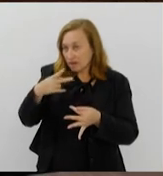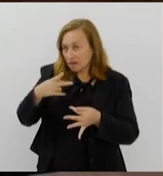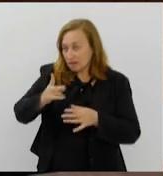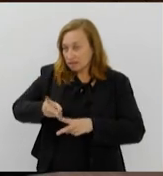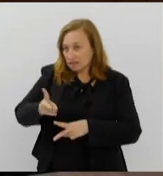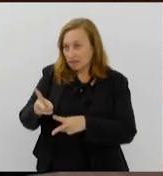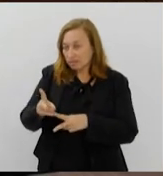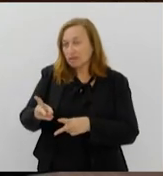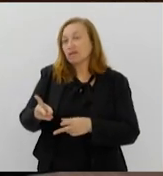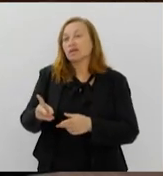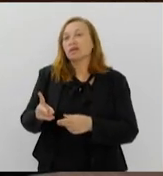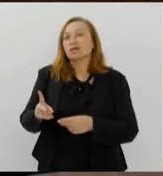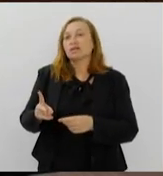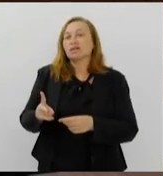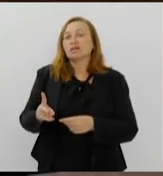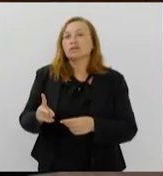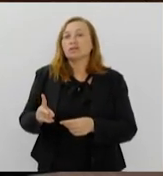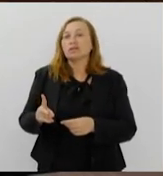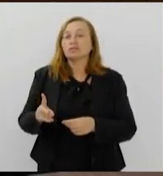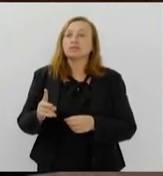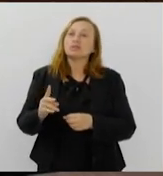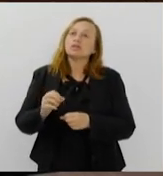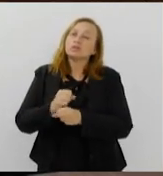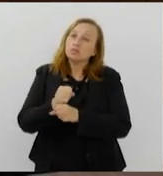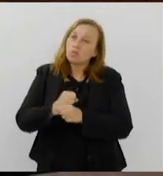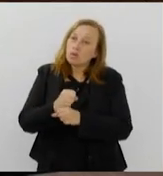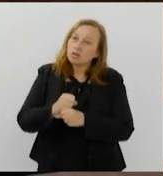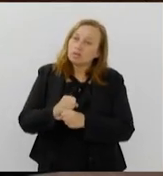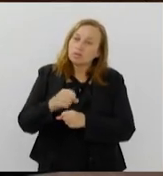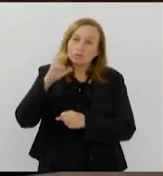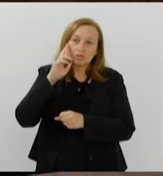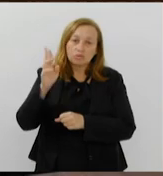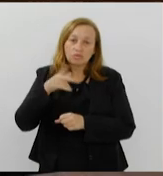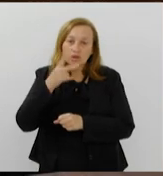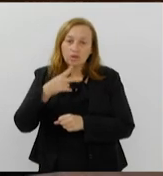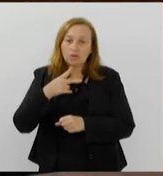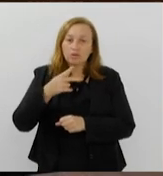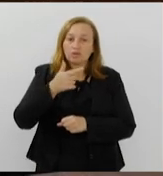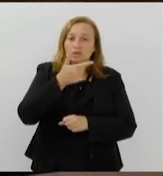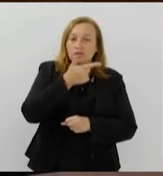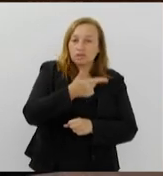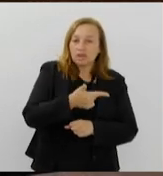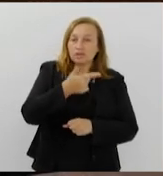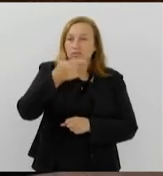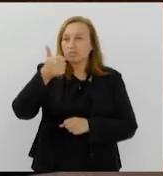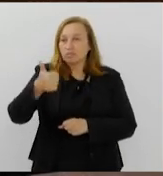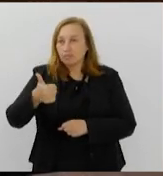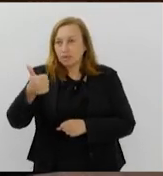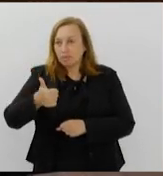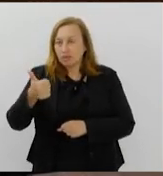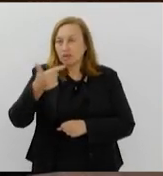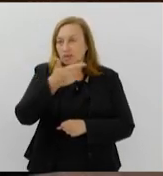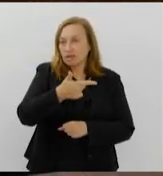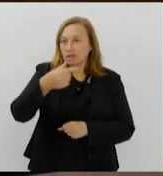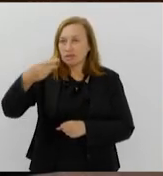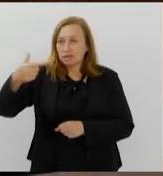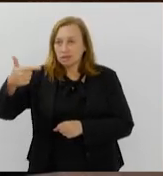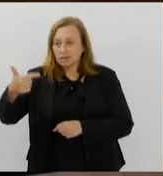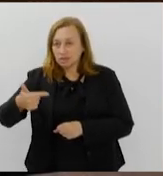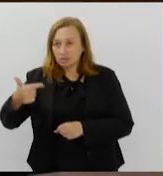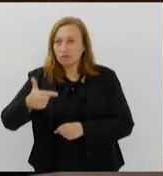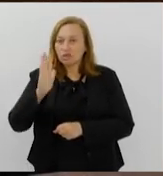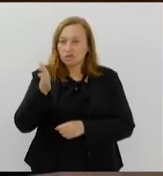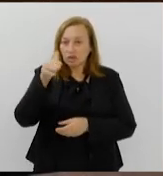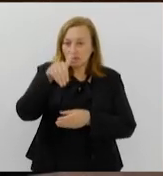incomodar a Vossa Excelência, no ano que o senhor já votou, no 11º, no 12º, já estou deixando meu voto aqui